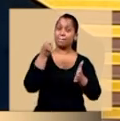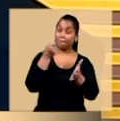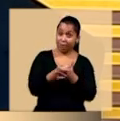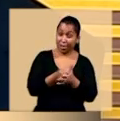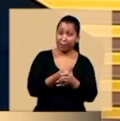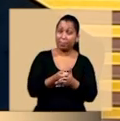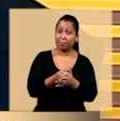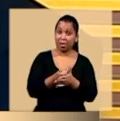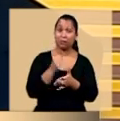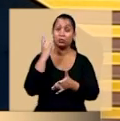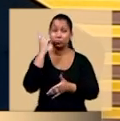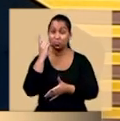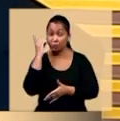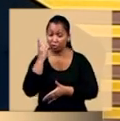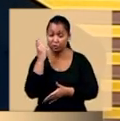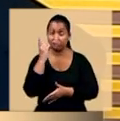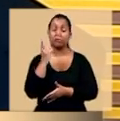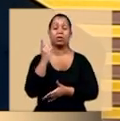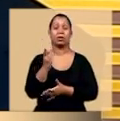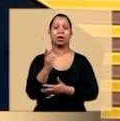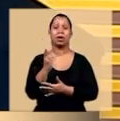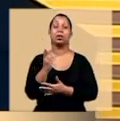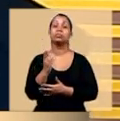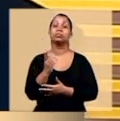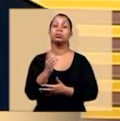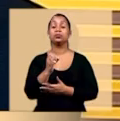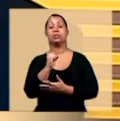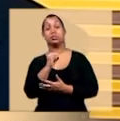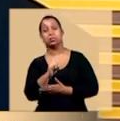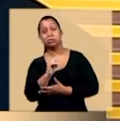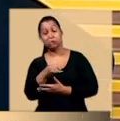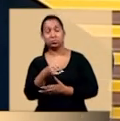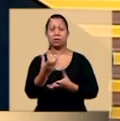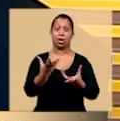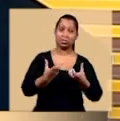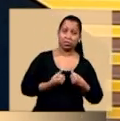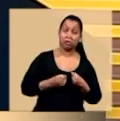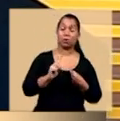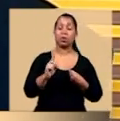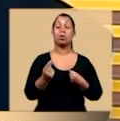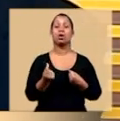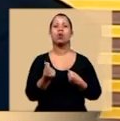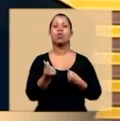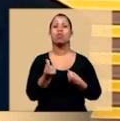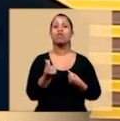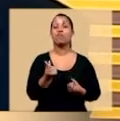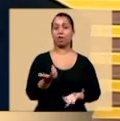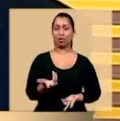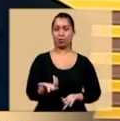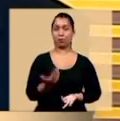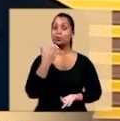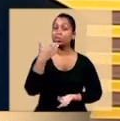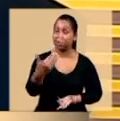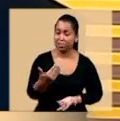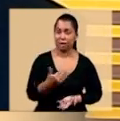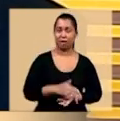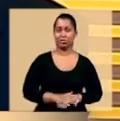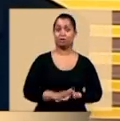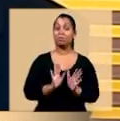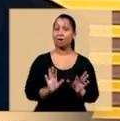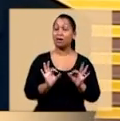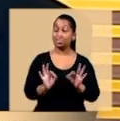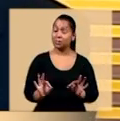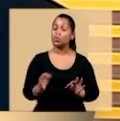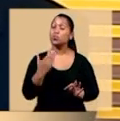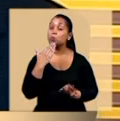responsabilidade em pagamento de honorários sucumbenciais se deve à pretensão ter sido ou não acolhida. Não o valor da pretensão, mas sim